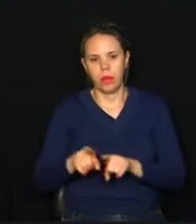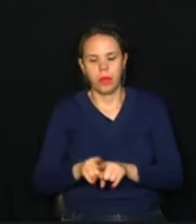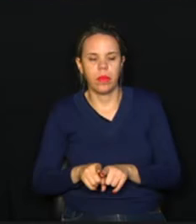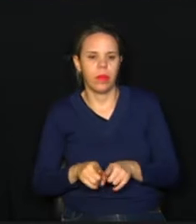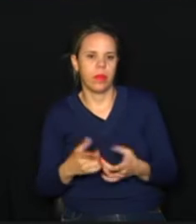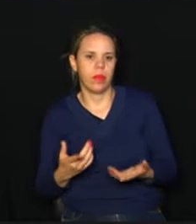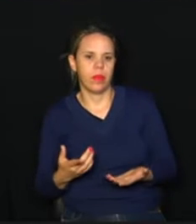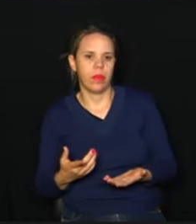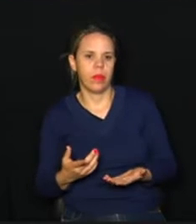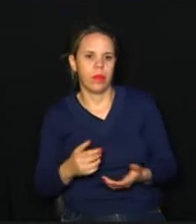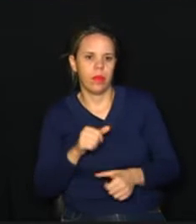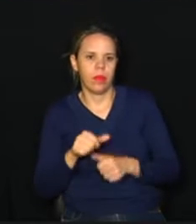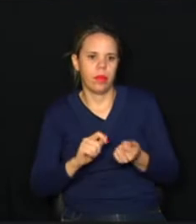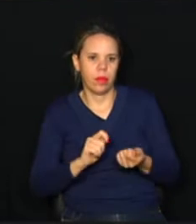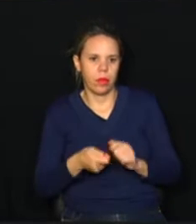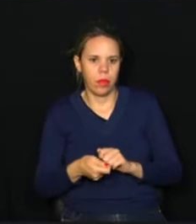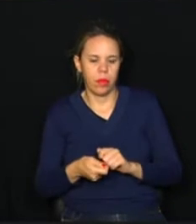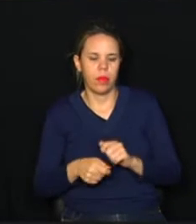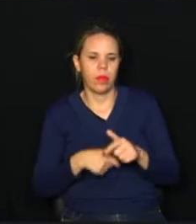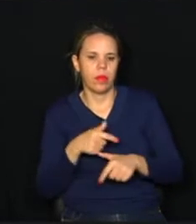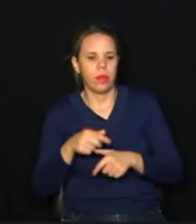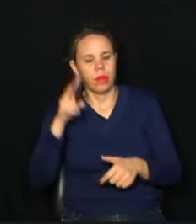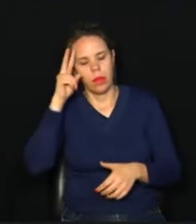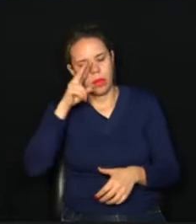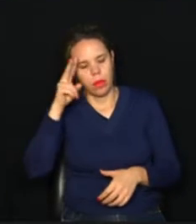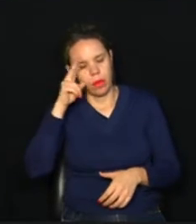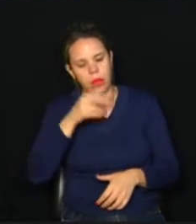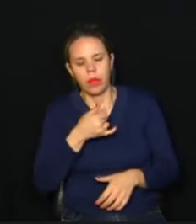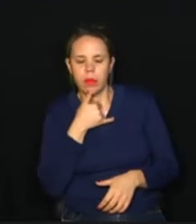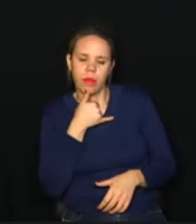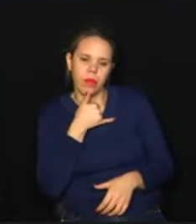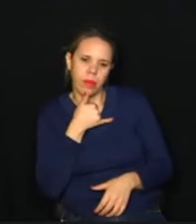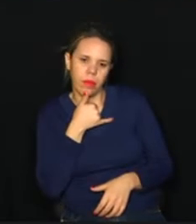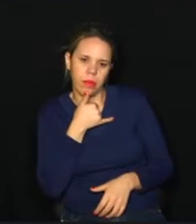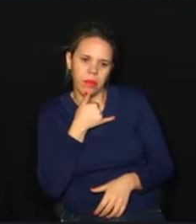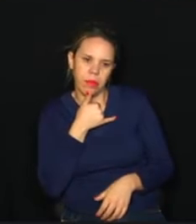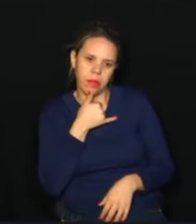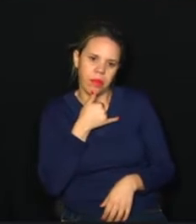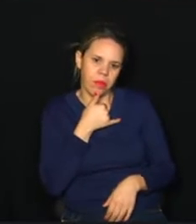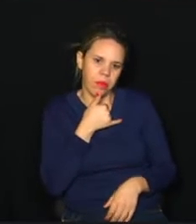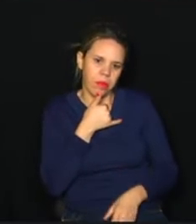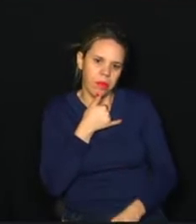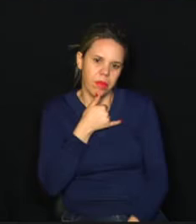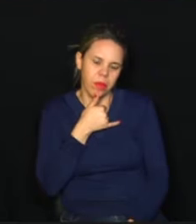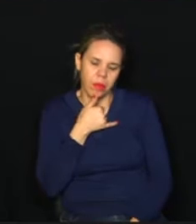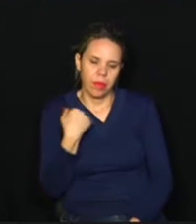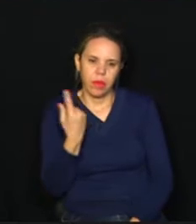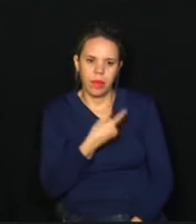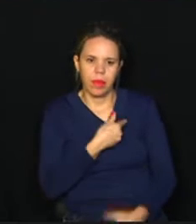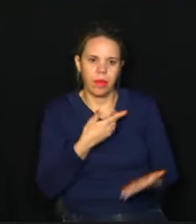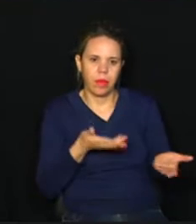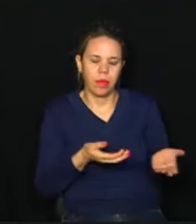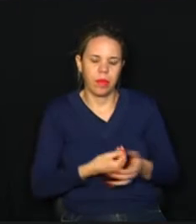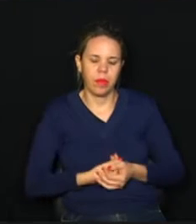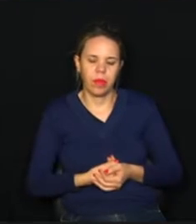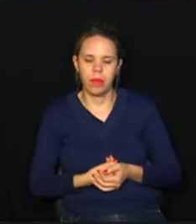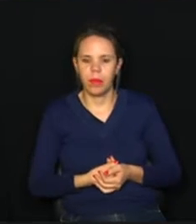patrimônio funcional, histórico, e, infelizmente, para nossa